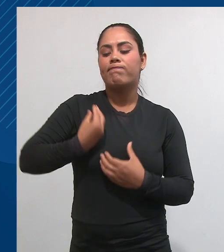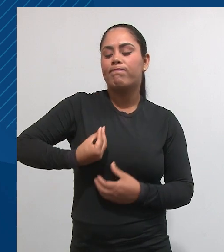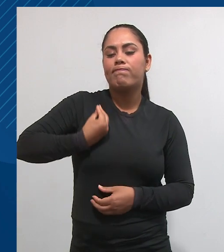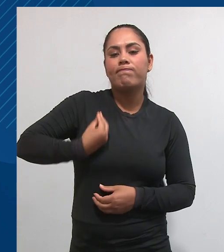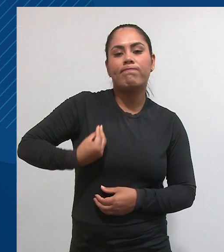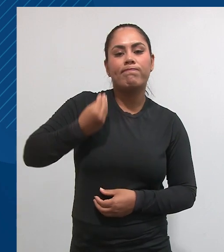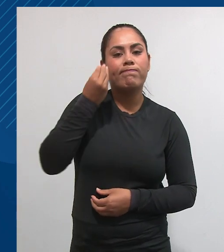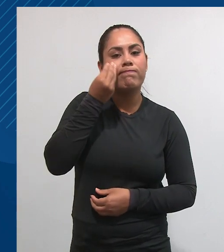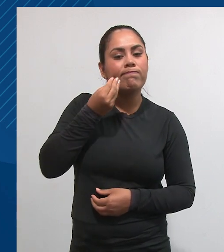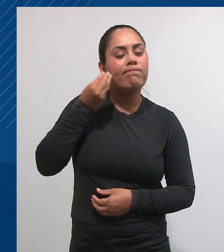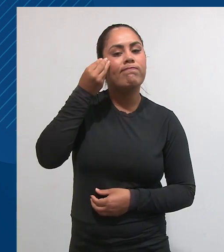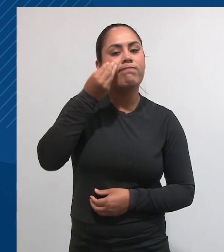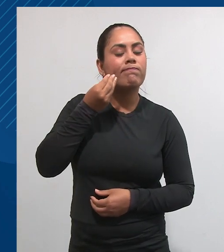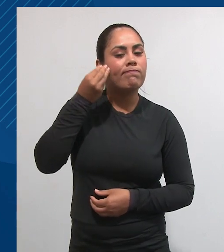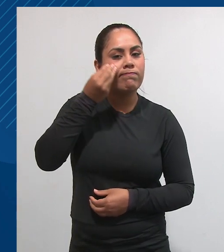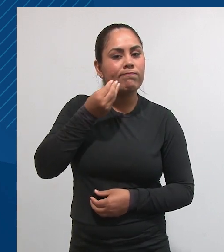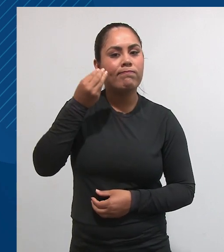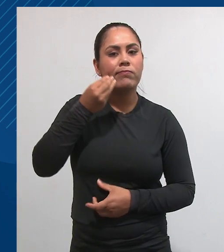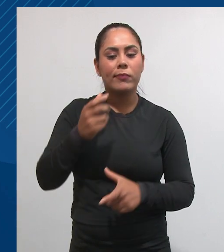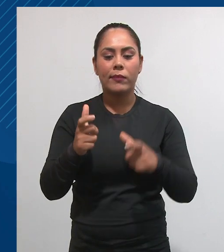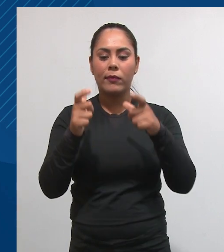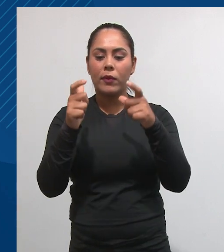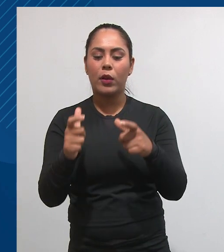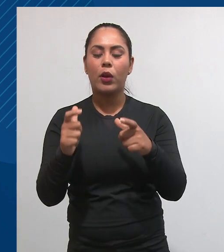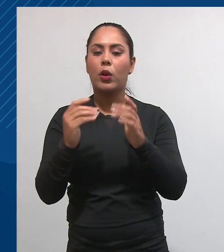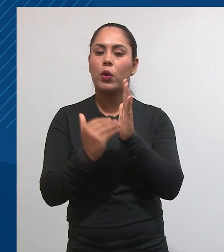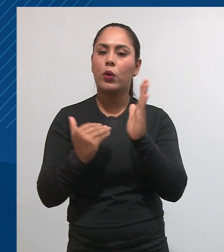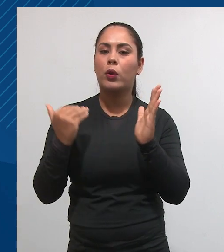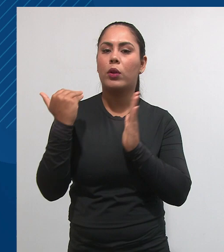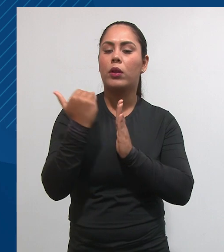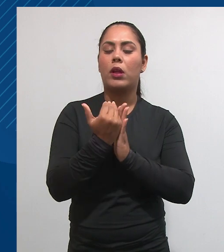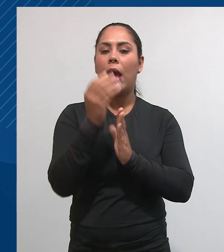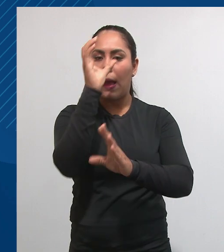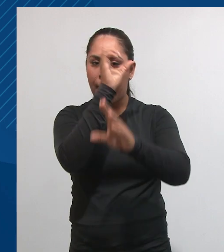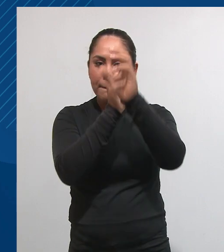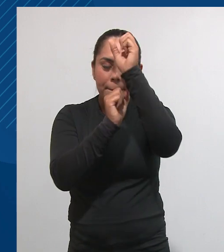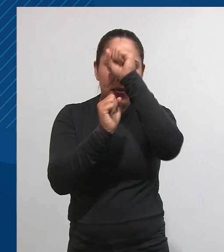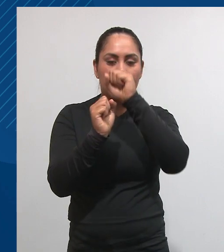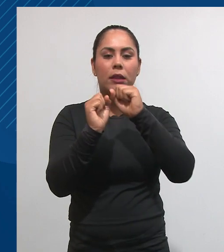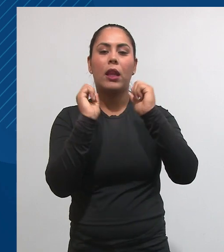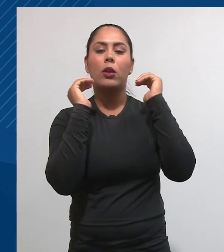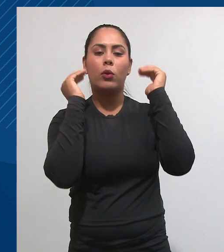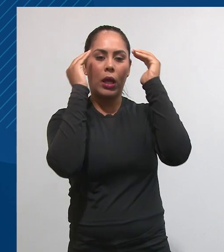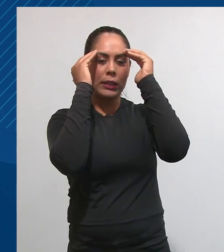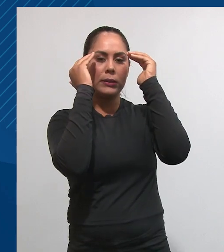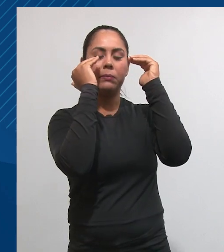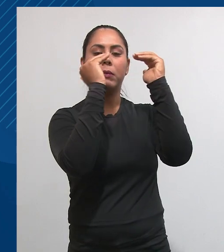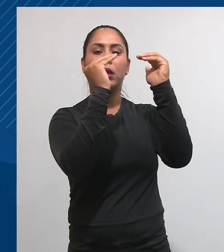viver como parte do ambiente inteiro, aprendendo a respeitar,